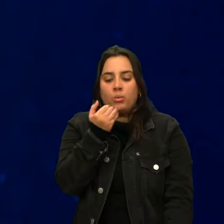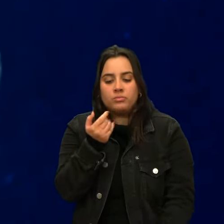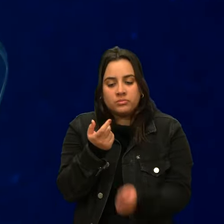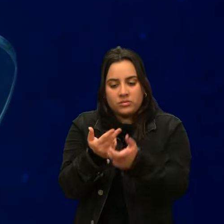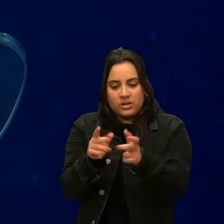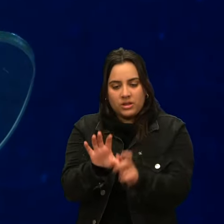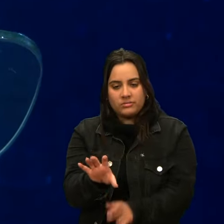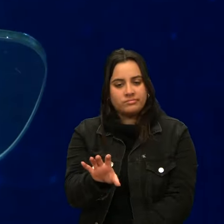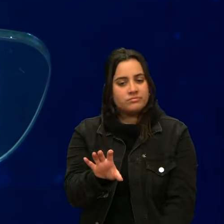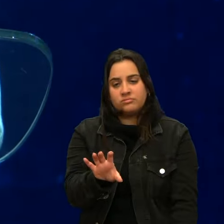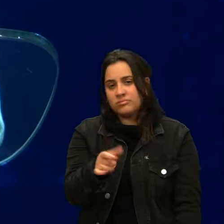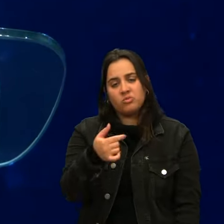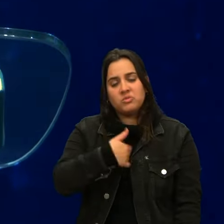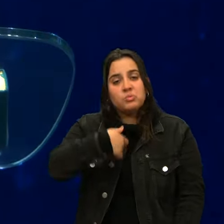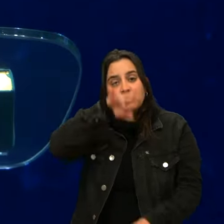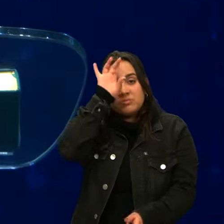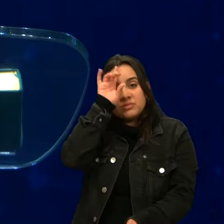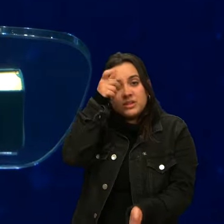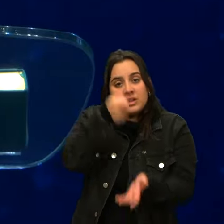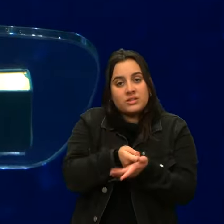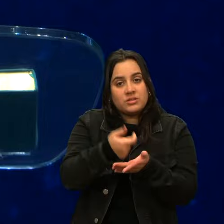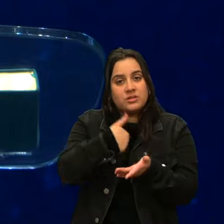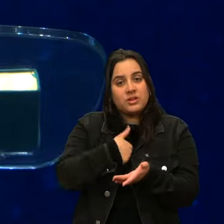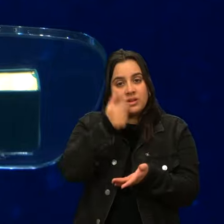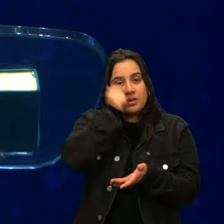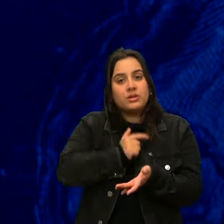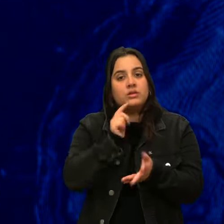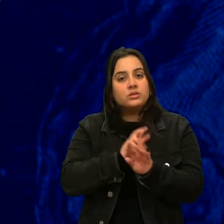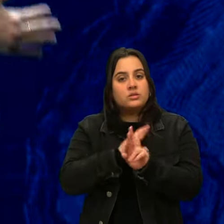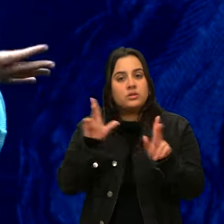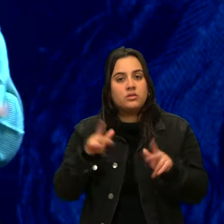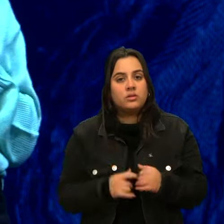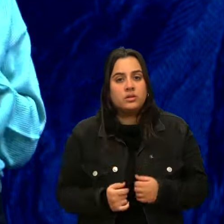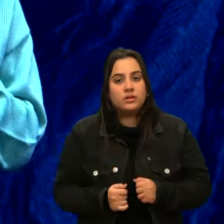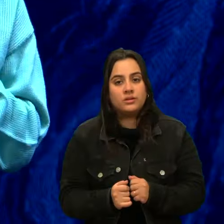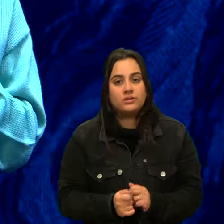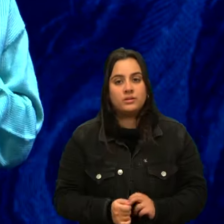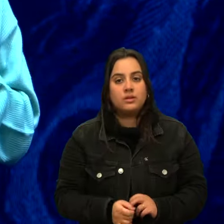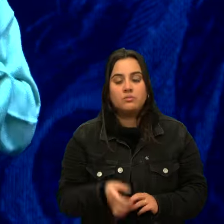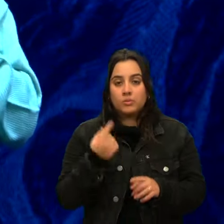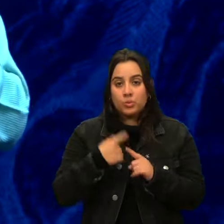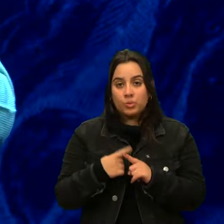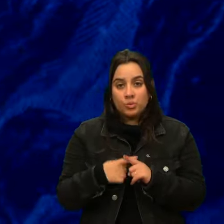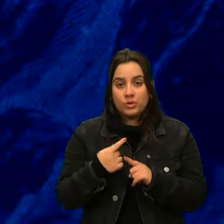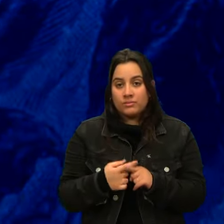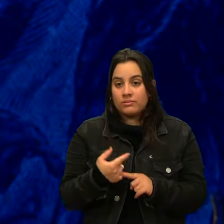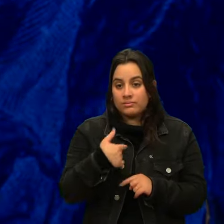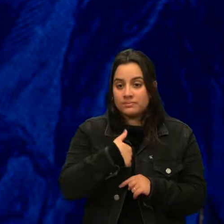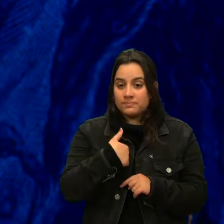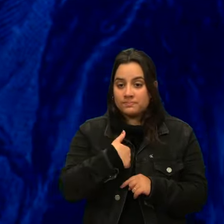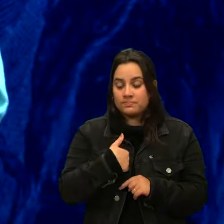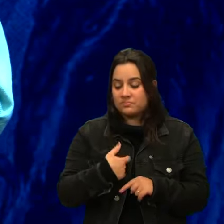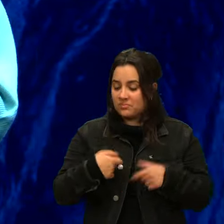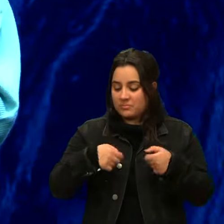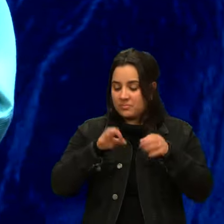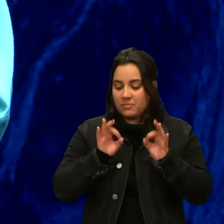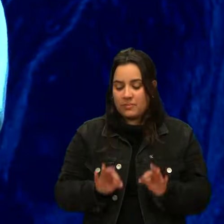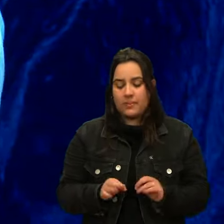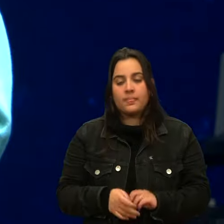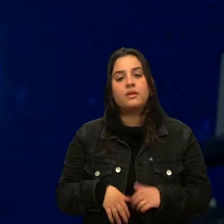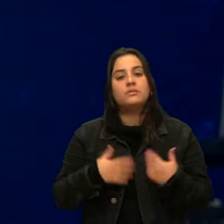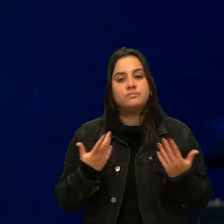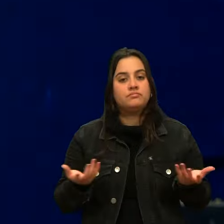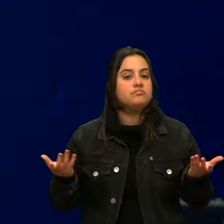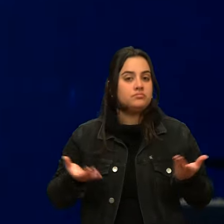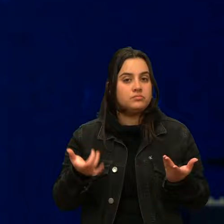e eu vou decidir ser diferente, porque ele não queria ser impedido de ser íntegro. Então hoje, queria que você aí